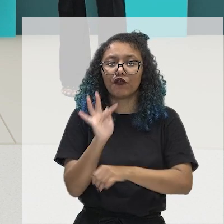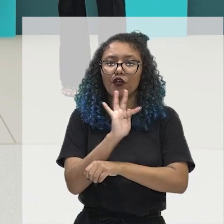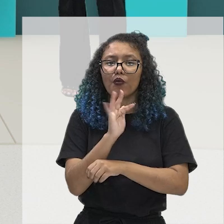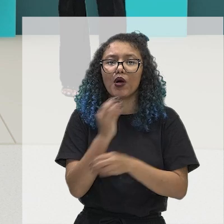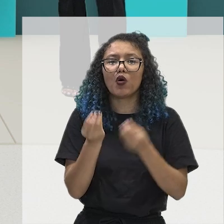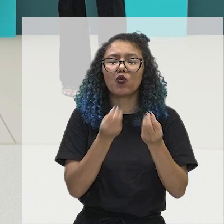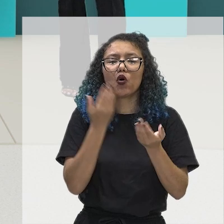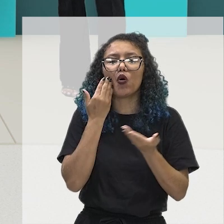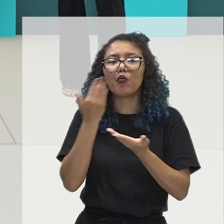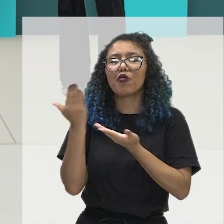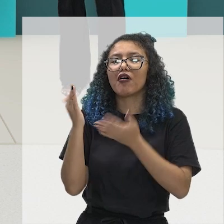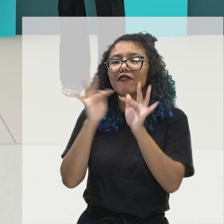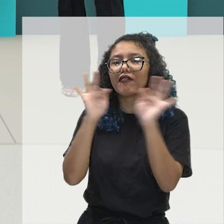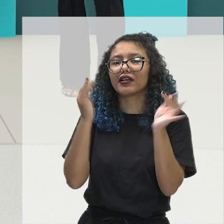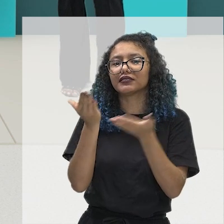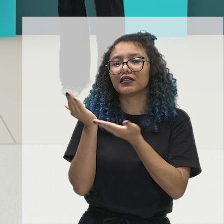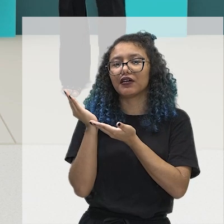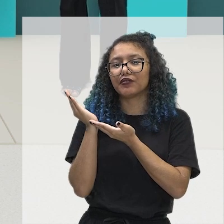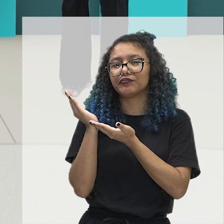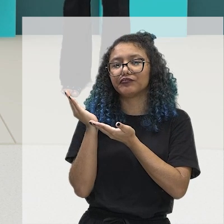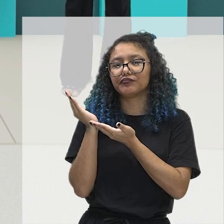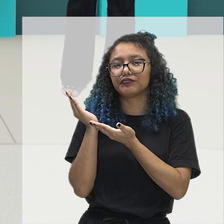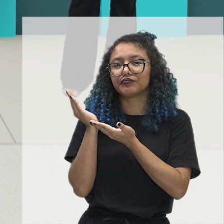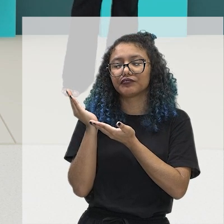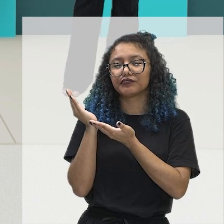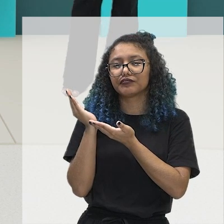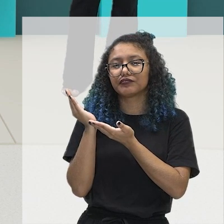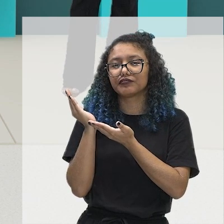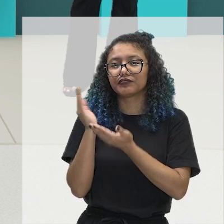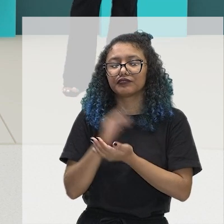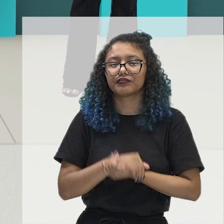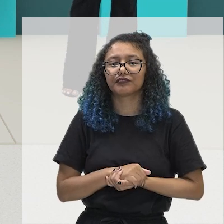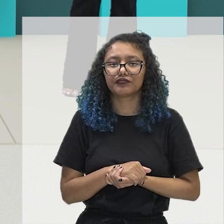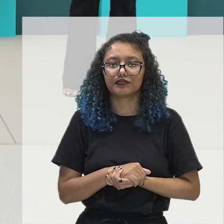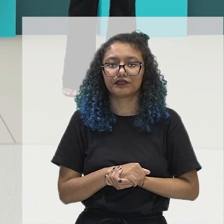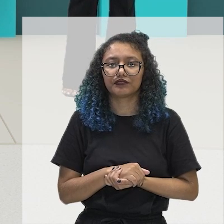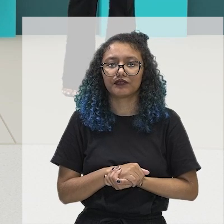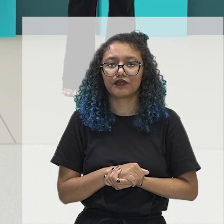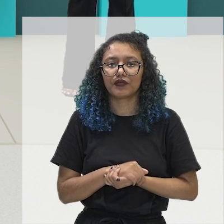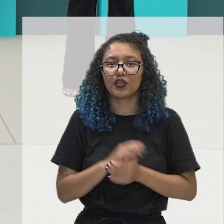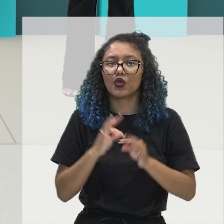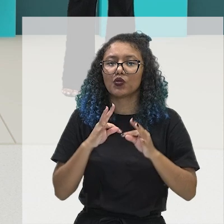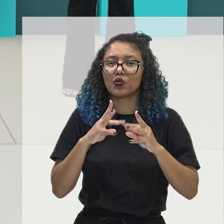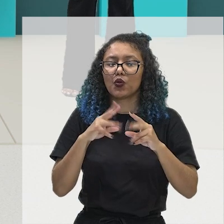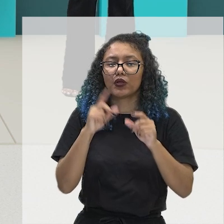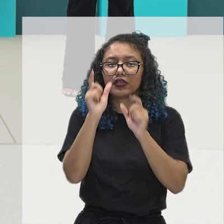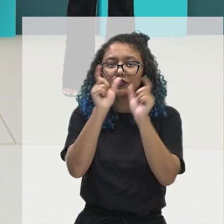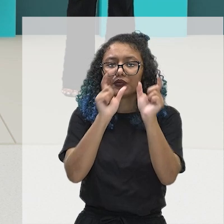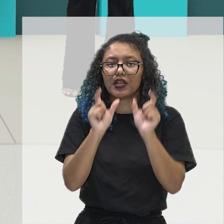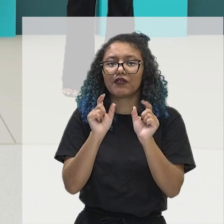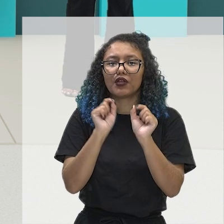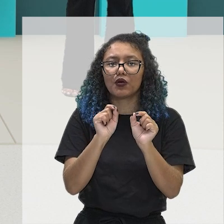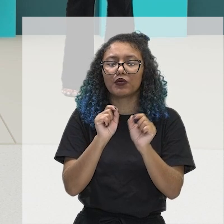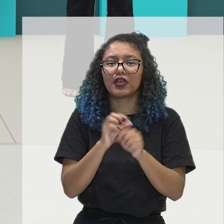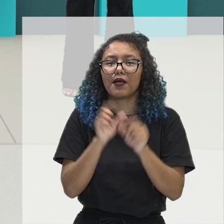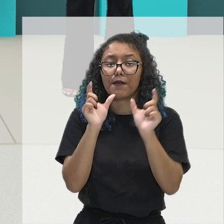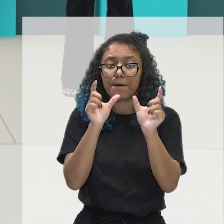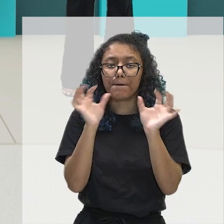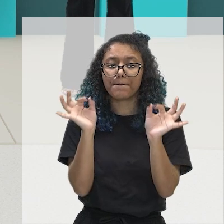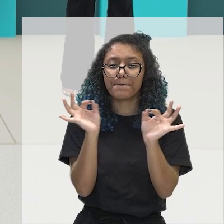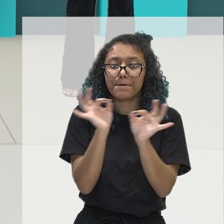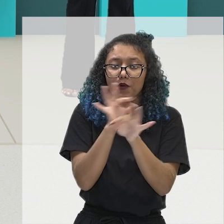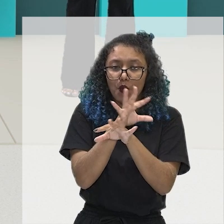formal, I want to have fun. I want to have fun. Todas as palavras estão escritas aí de maneira